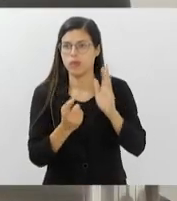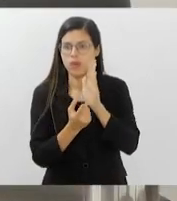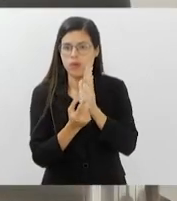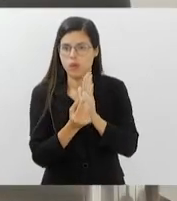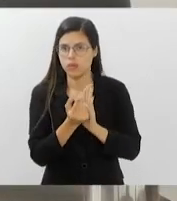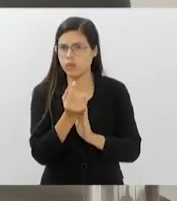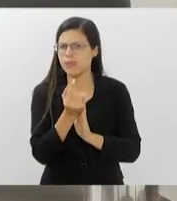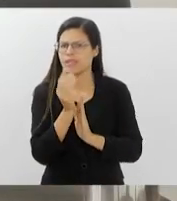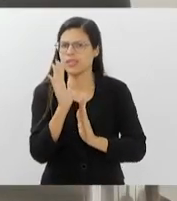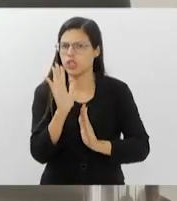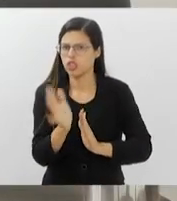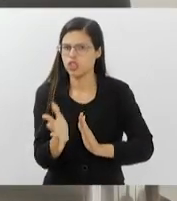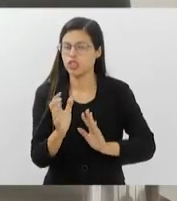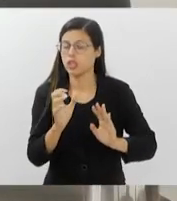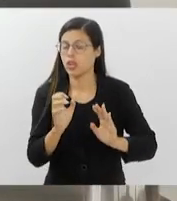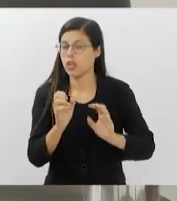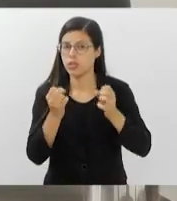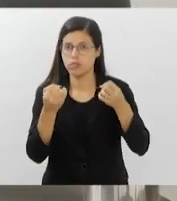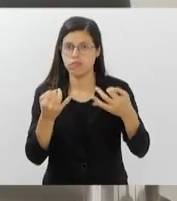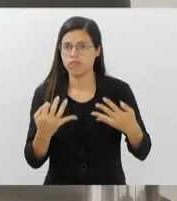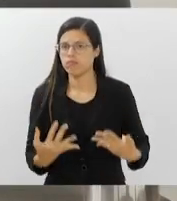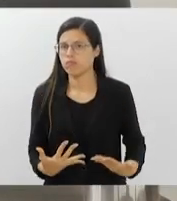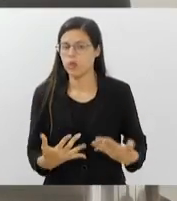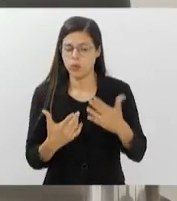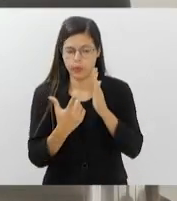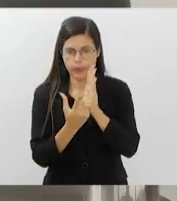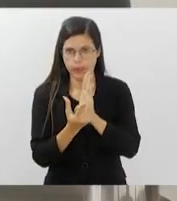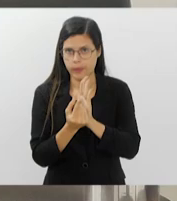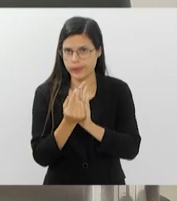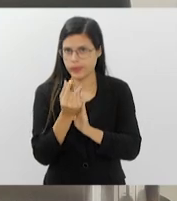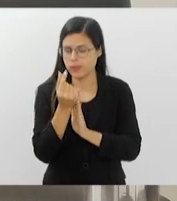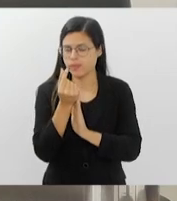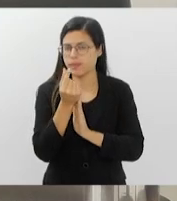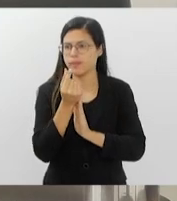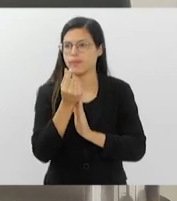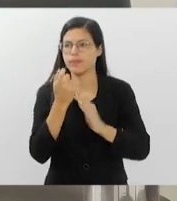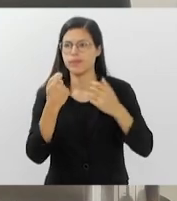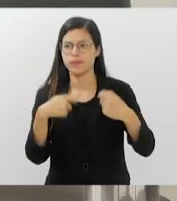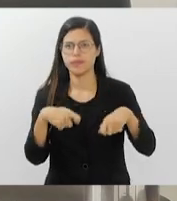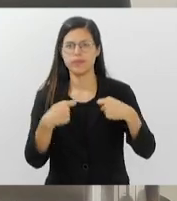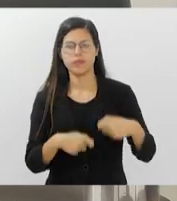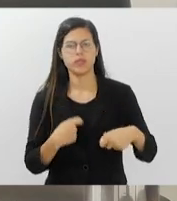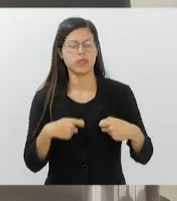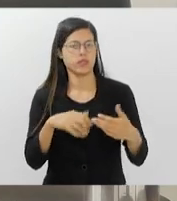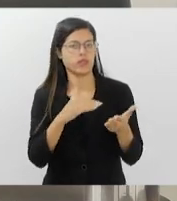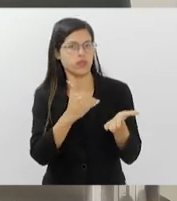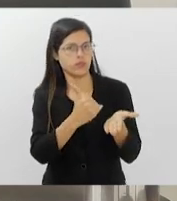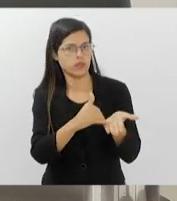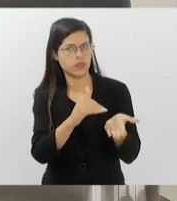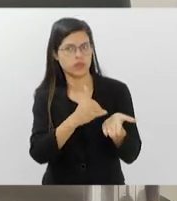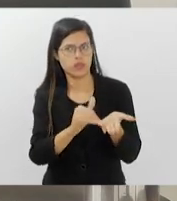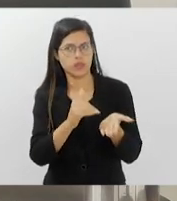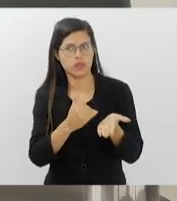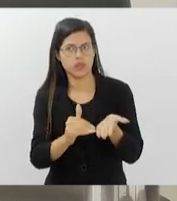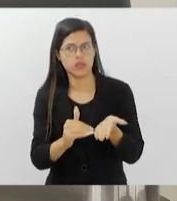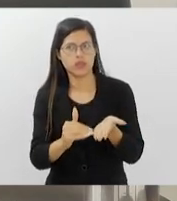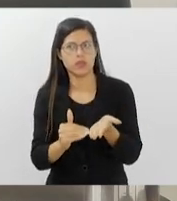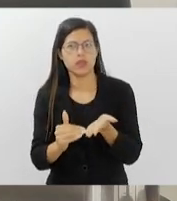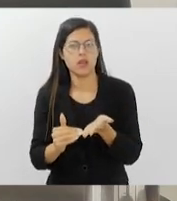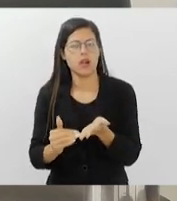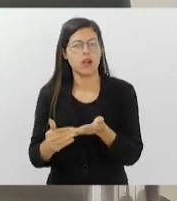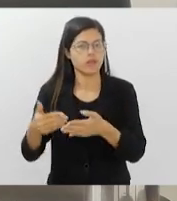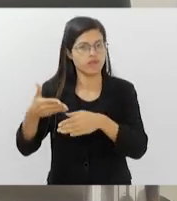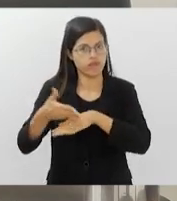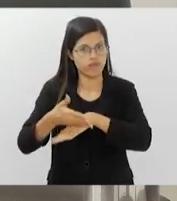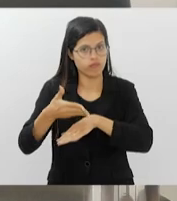deixei claro o orçamento é preciso que a secretária venha a esta casa